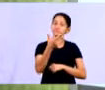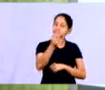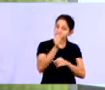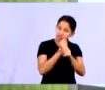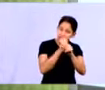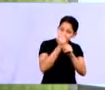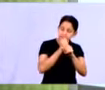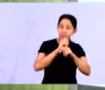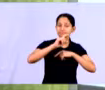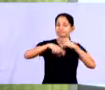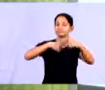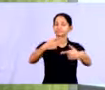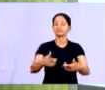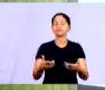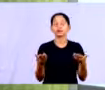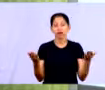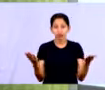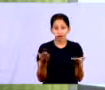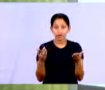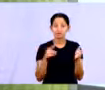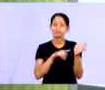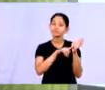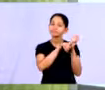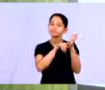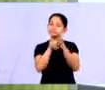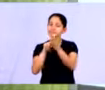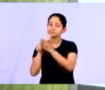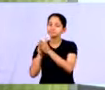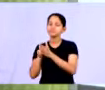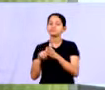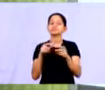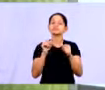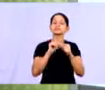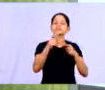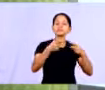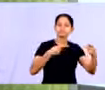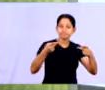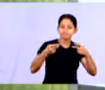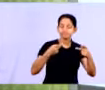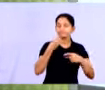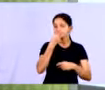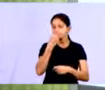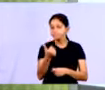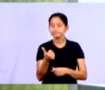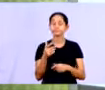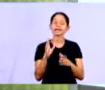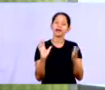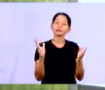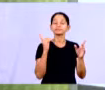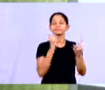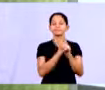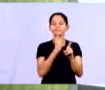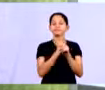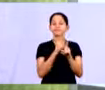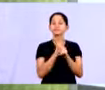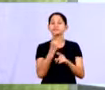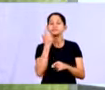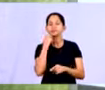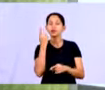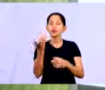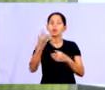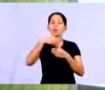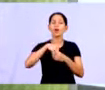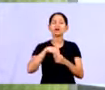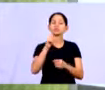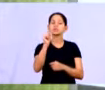investir. Então, para investir, a gente vai fazer uma pesquisa de mercado, vai fazer um plano de negócio, e aí a gente vai identificar o payback, é o tempo